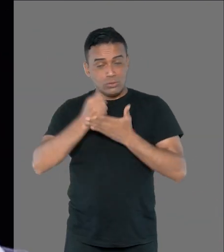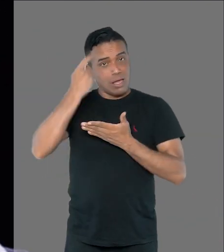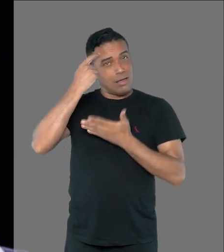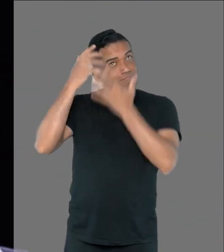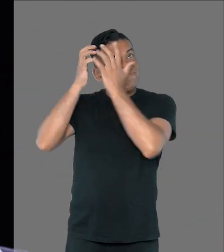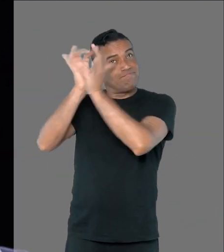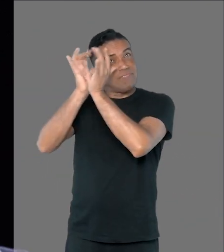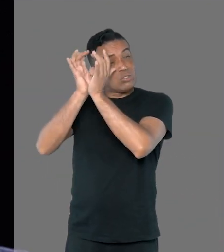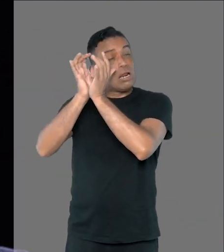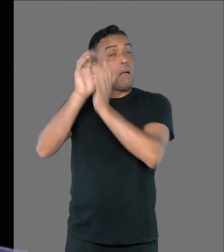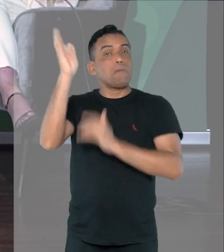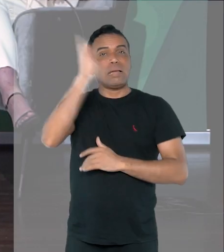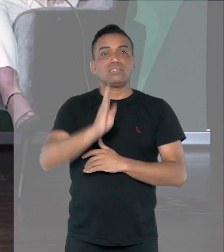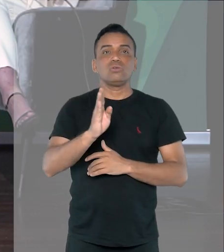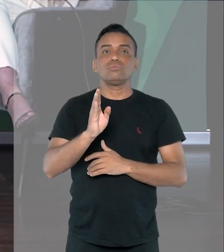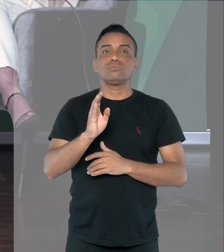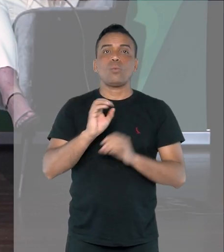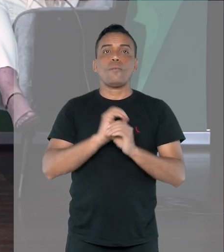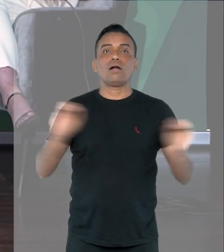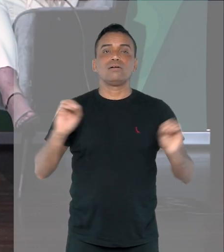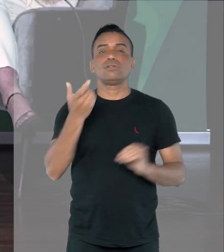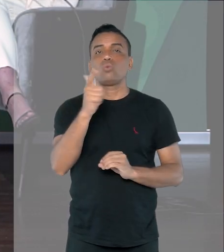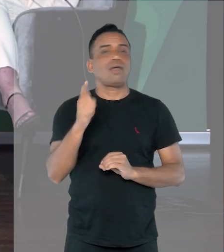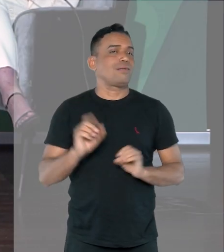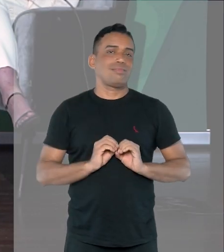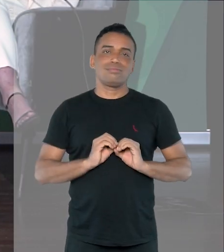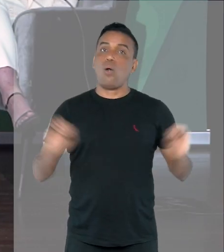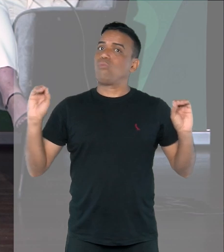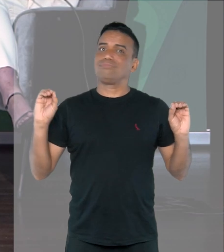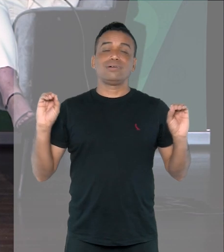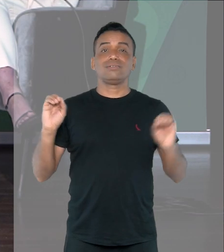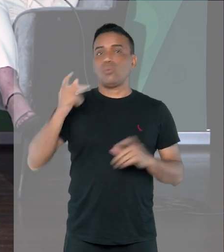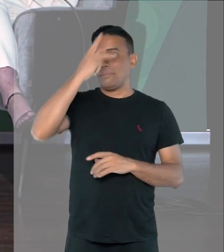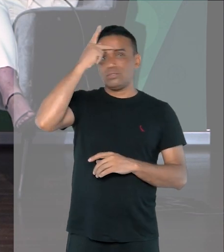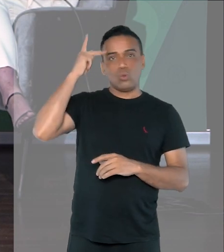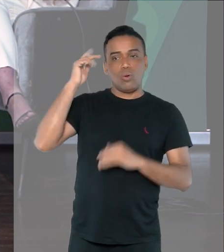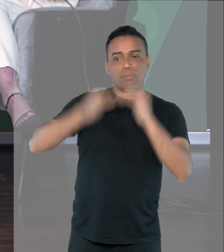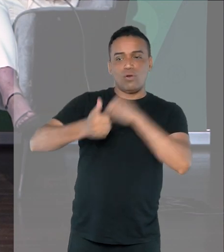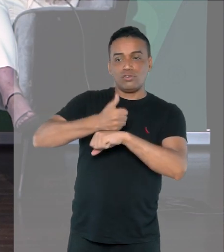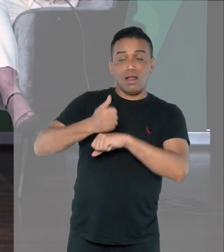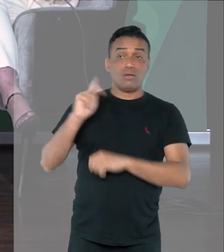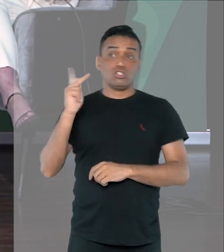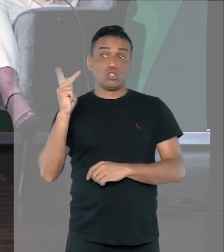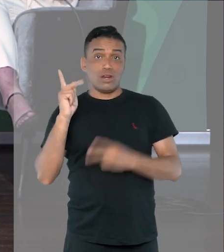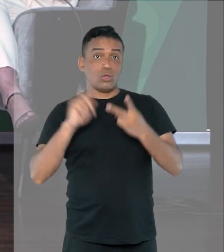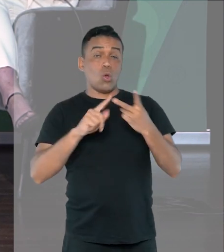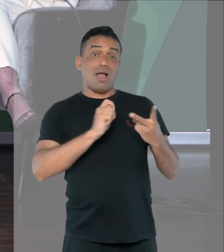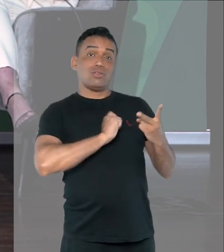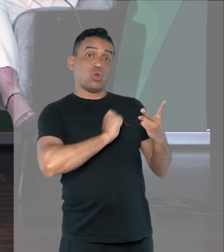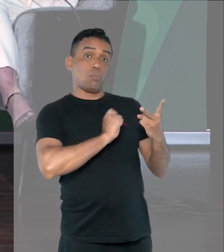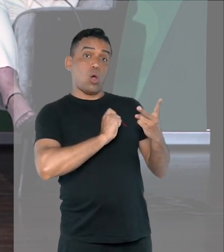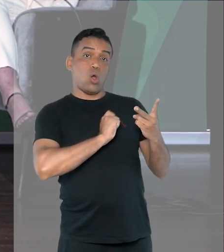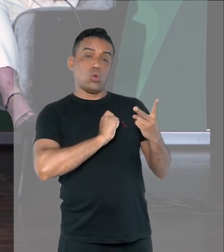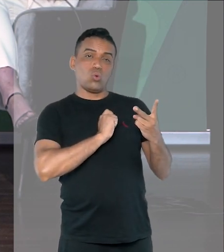praticamente ausente. Está praticamente ausente. Não há um historiador, não há um antropólogo, muito